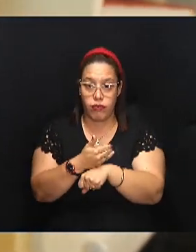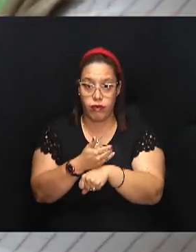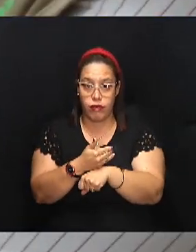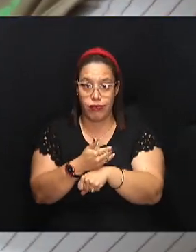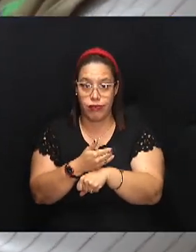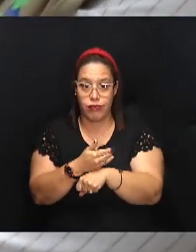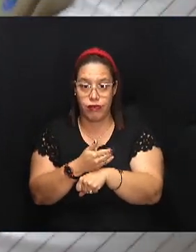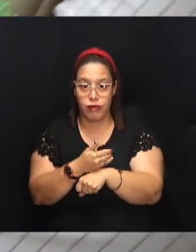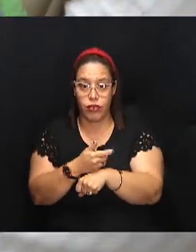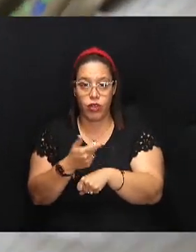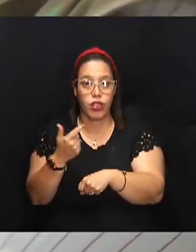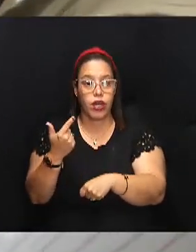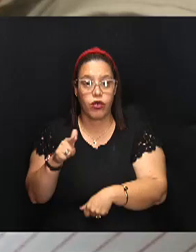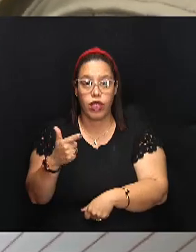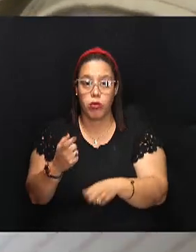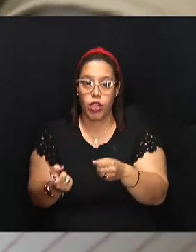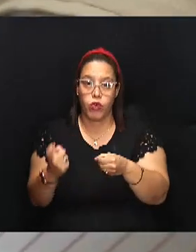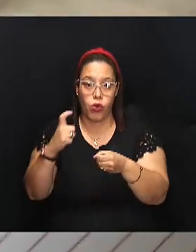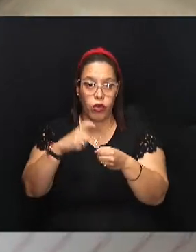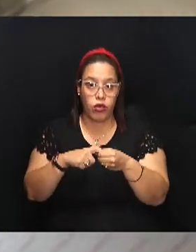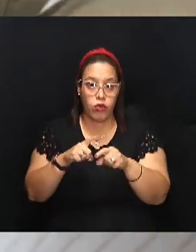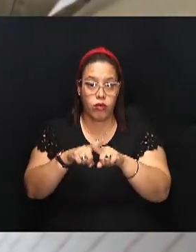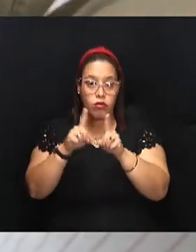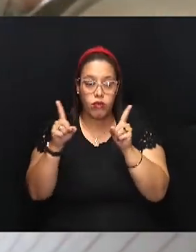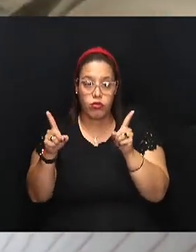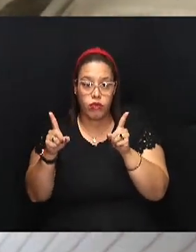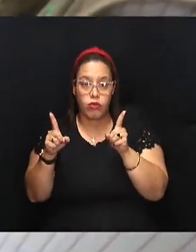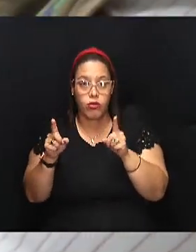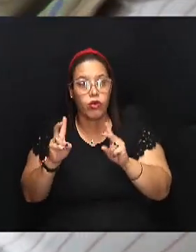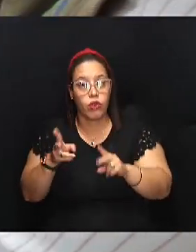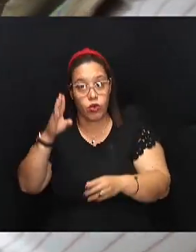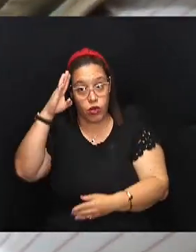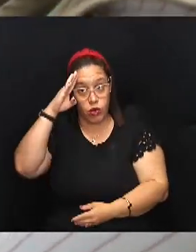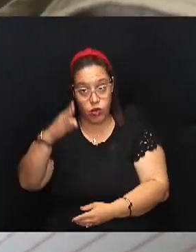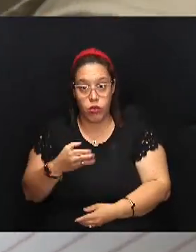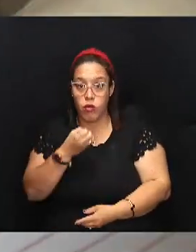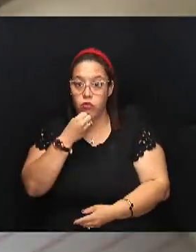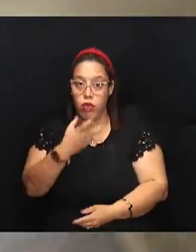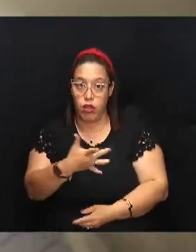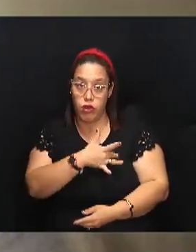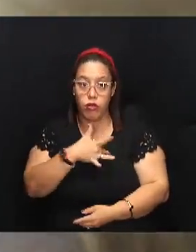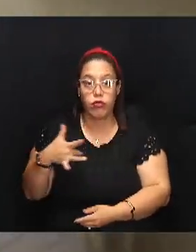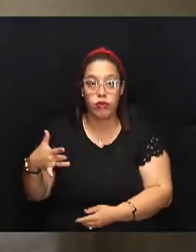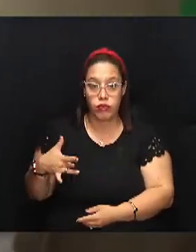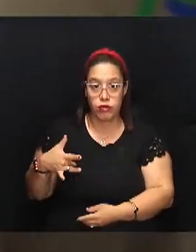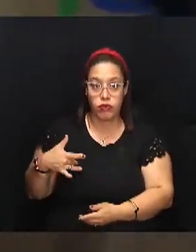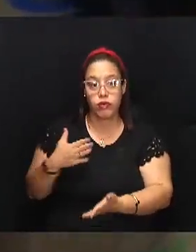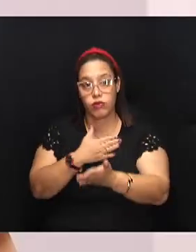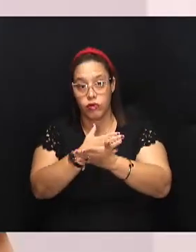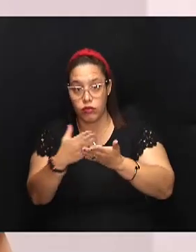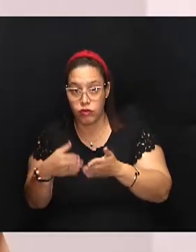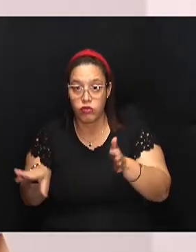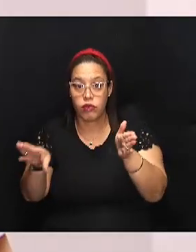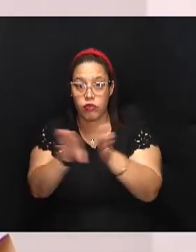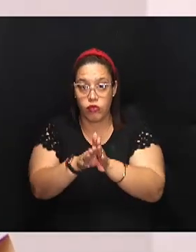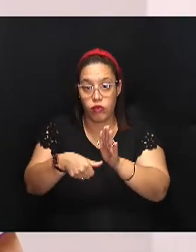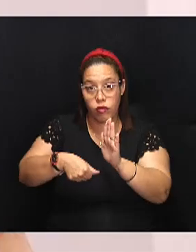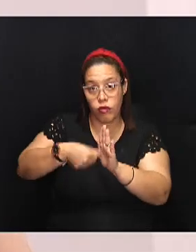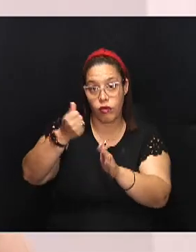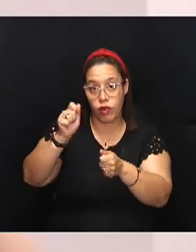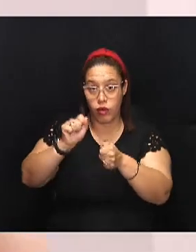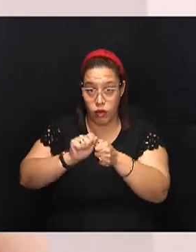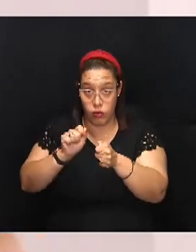linha que já não tem retorno. Mas de qualquer forma a gente sempre prioriza o bem-estar deles. Então assim, a partir do momento que ele chega, a primeira coisa que a gente